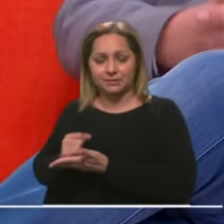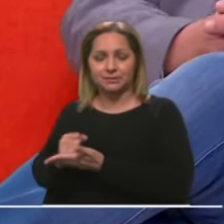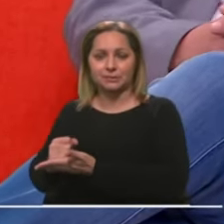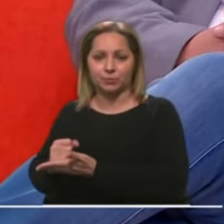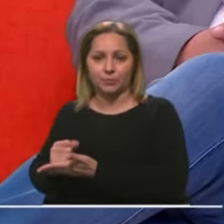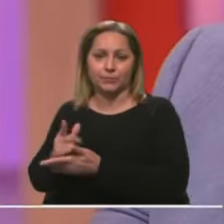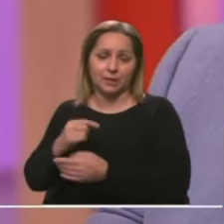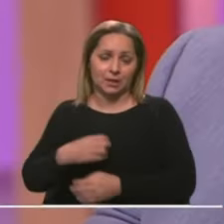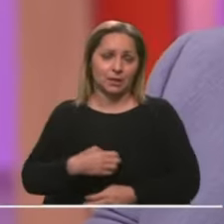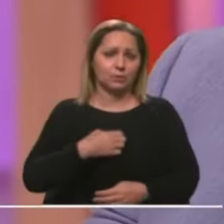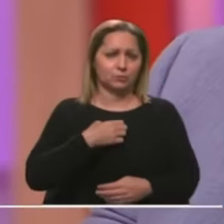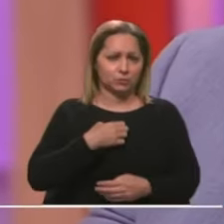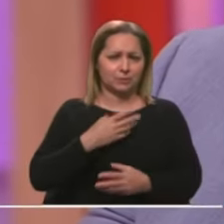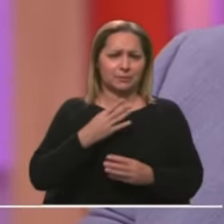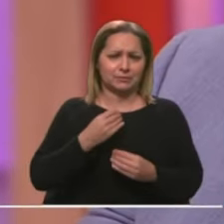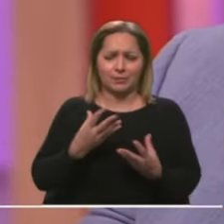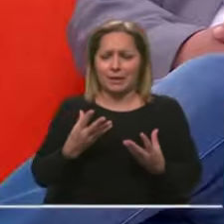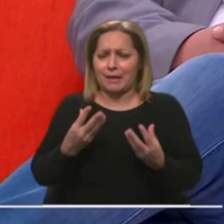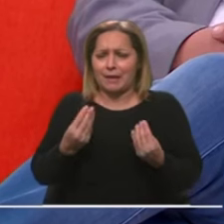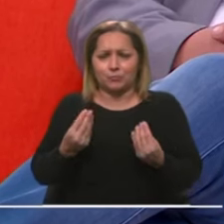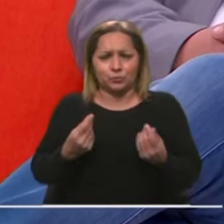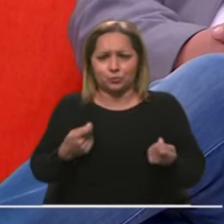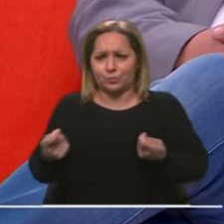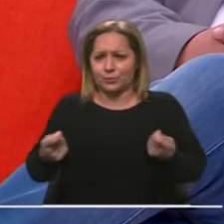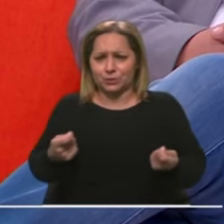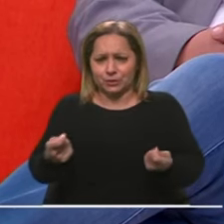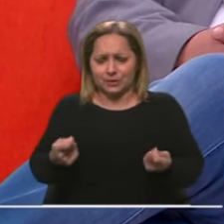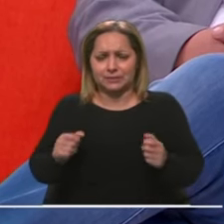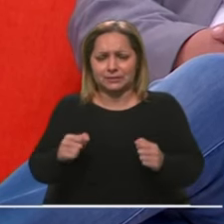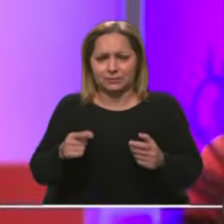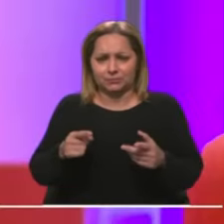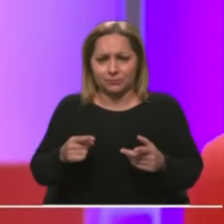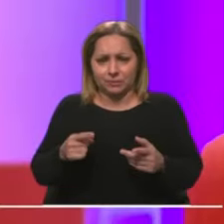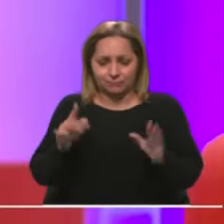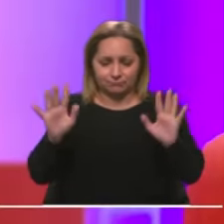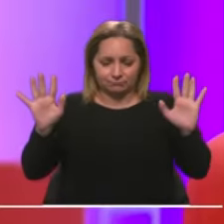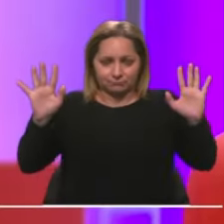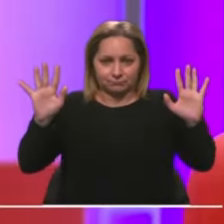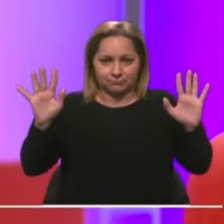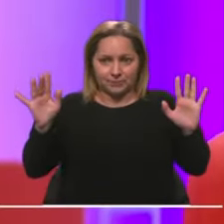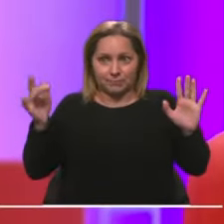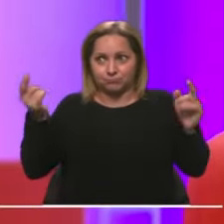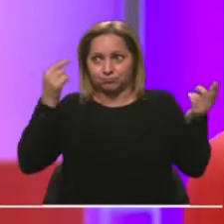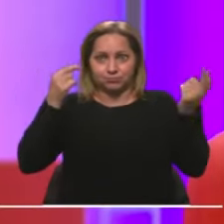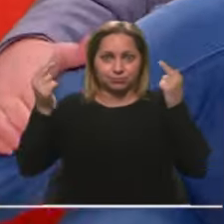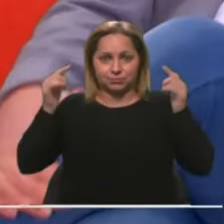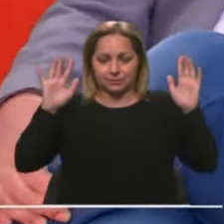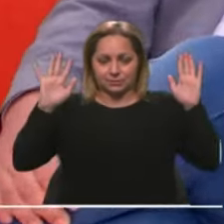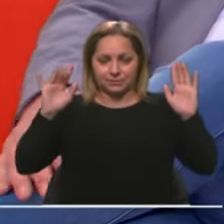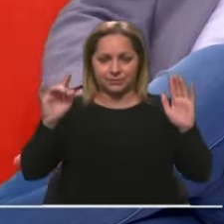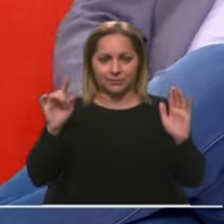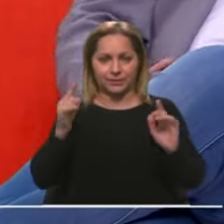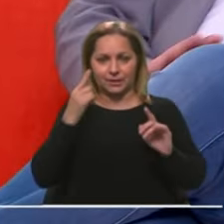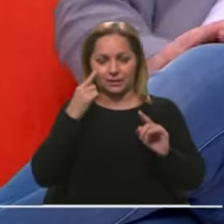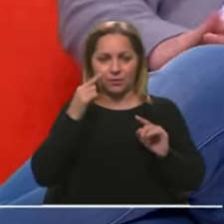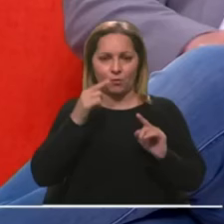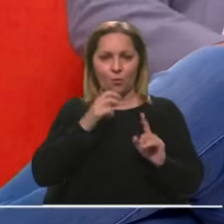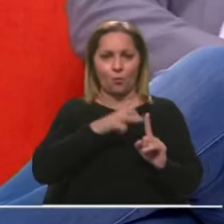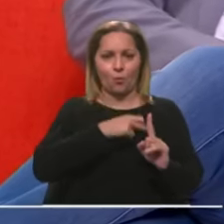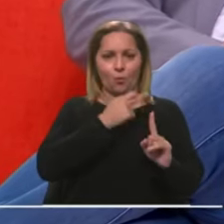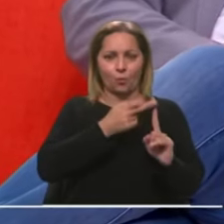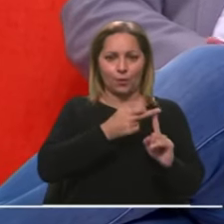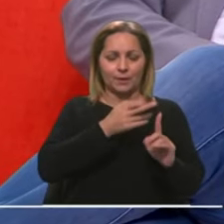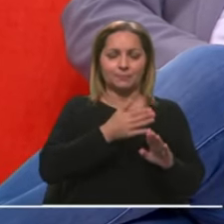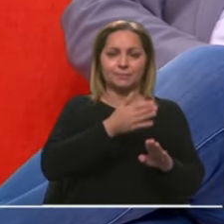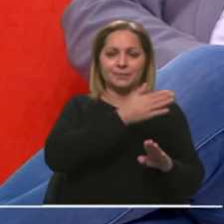emocionalmente também não dava não é d muita coisa não é isso disparam muitos alarmes não é digo eu não não foi de facto um ano não foi de